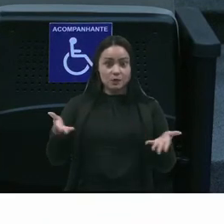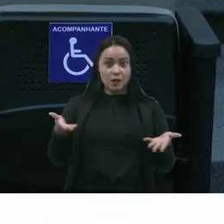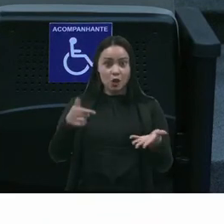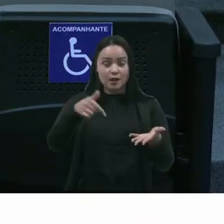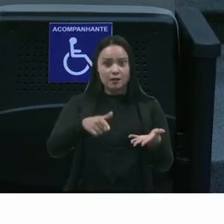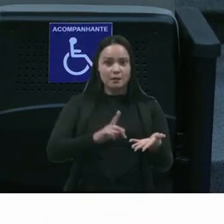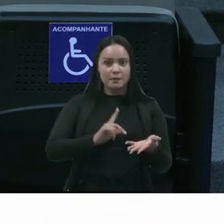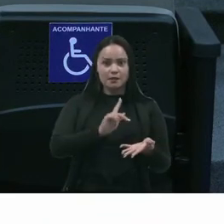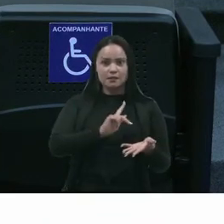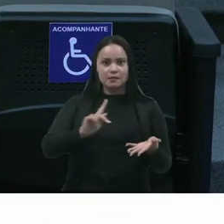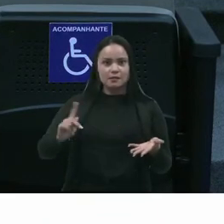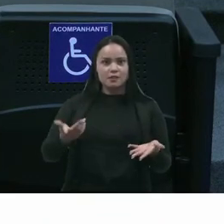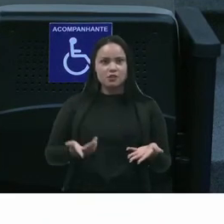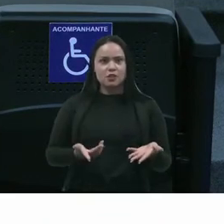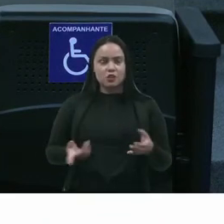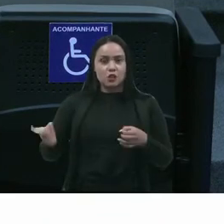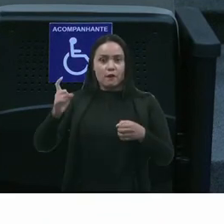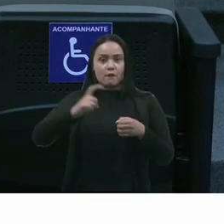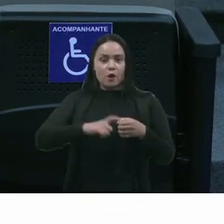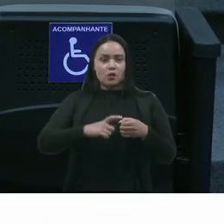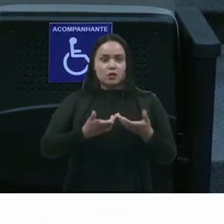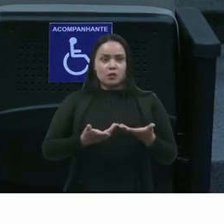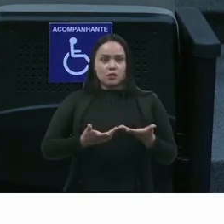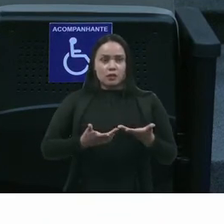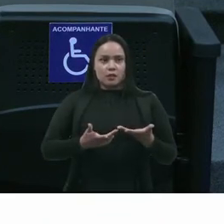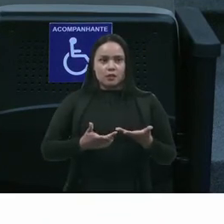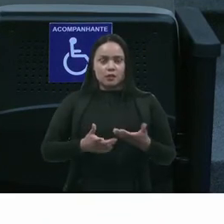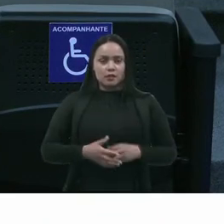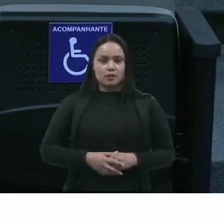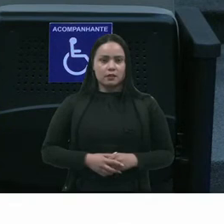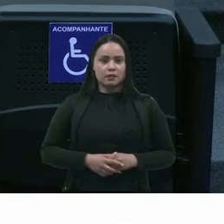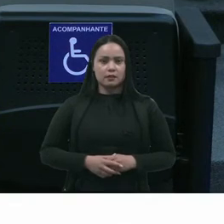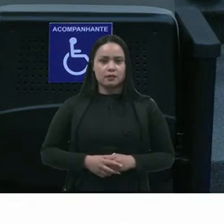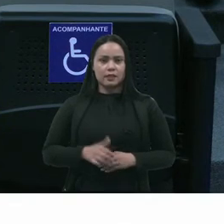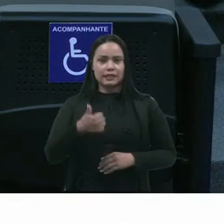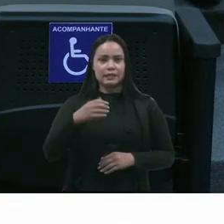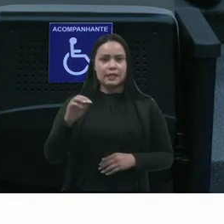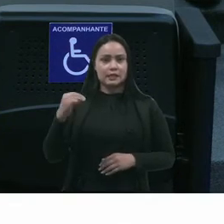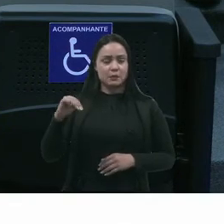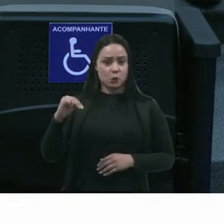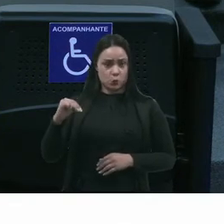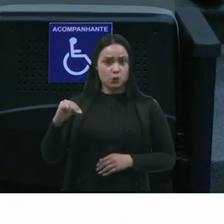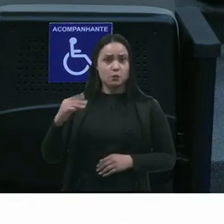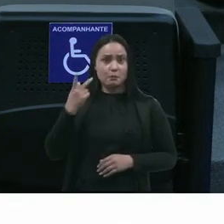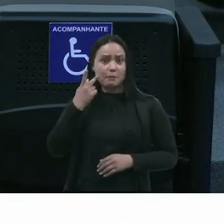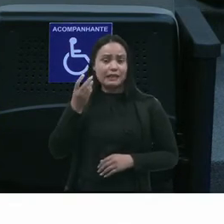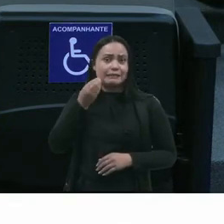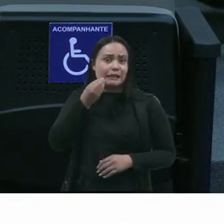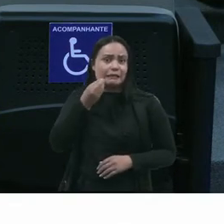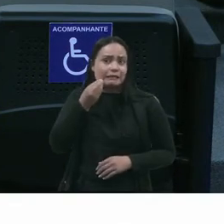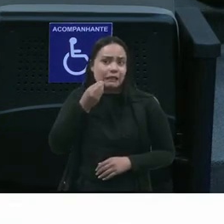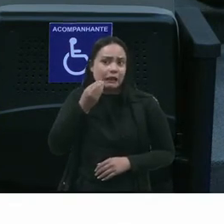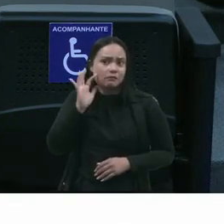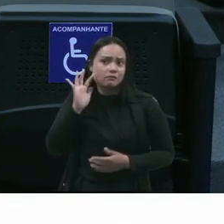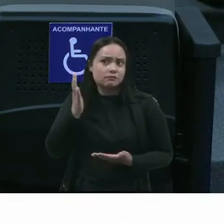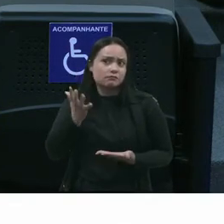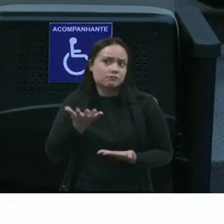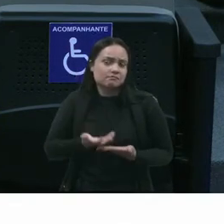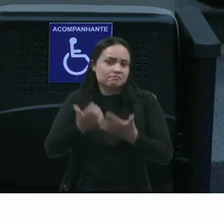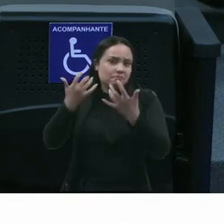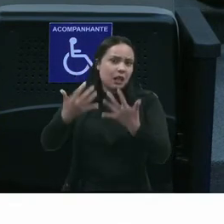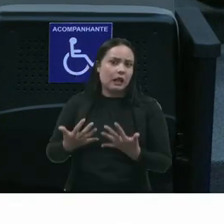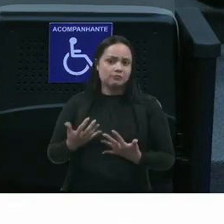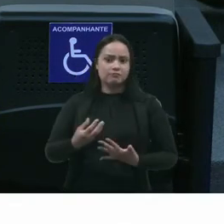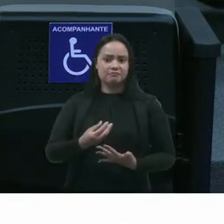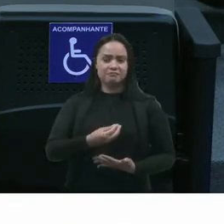de volta com os aflitivos, como disse o mestre Nabor Bulhões, 10 minutos para tentar definir a